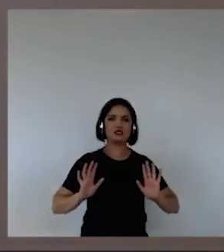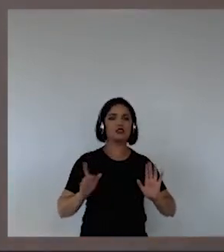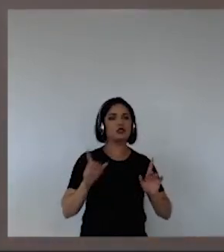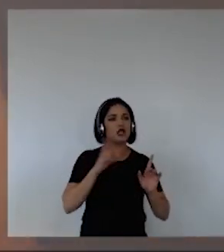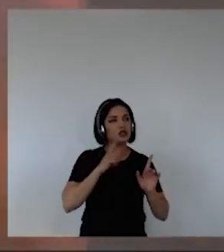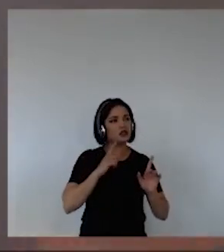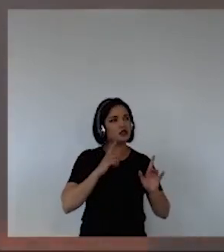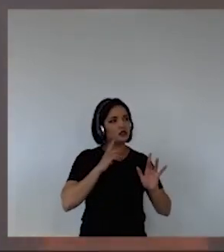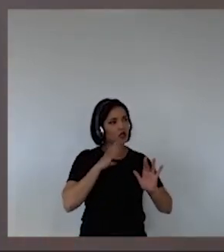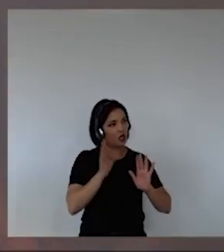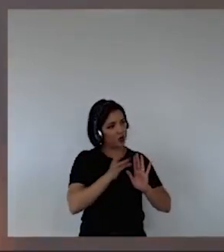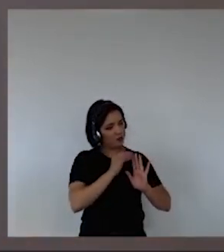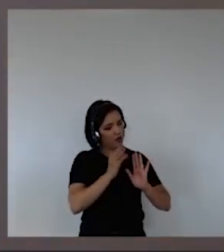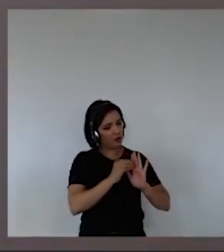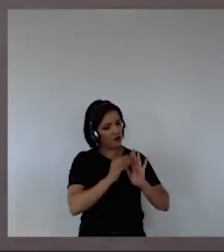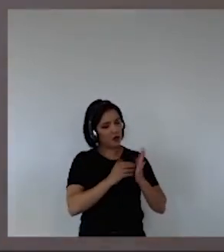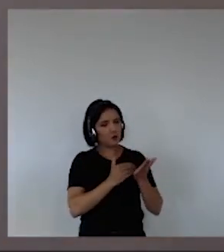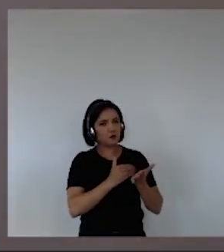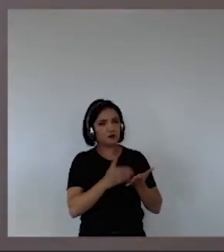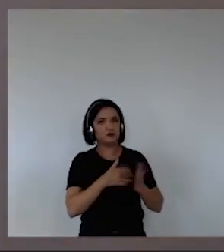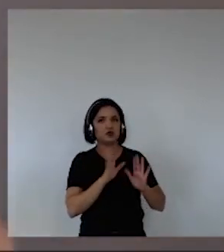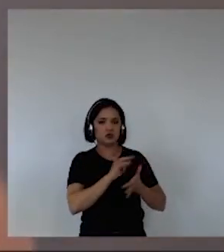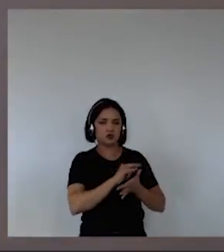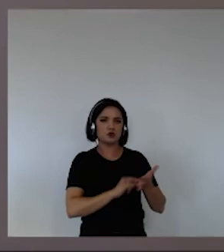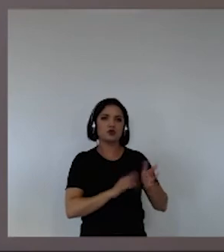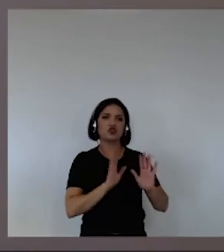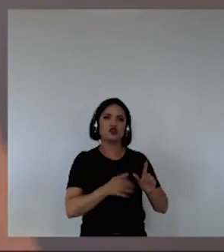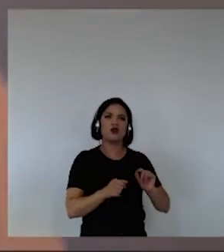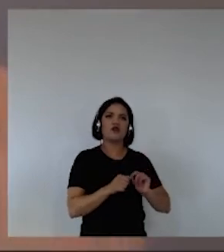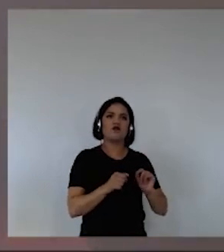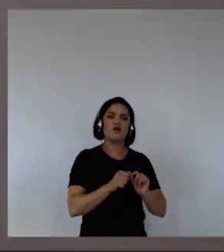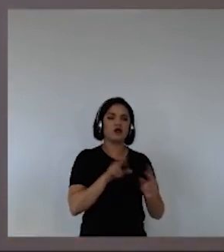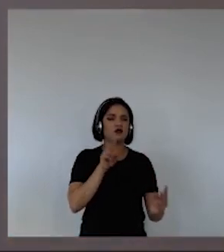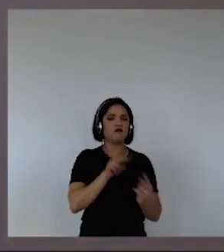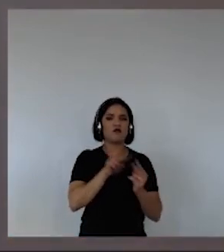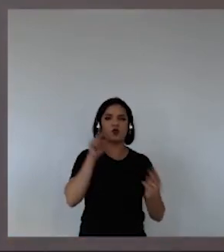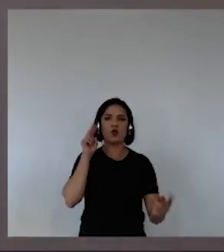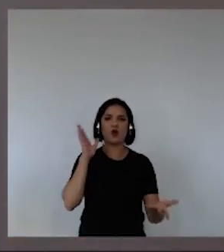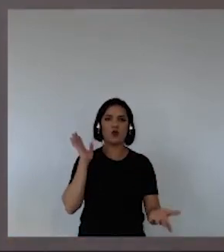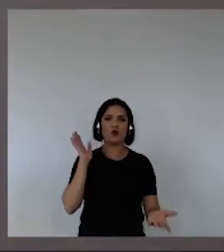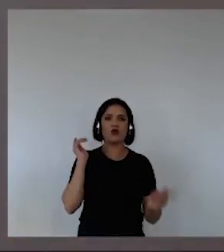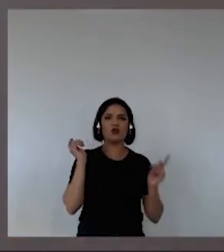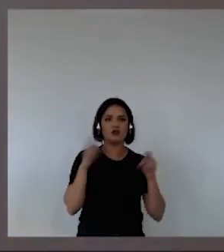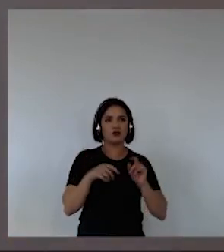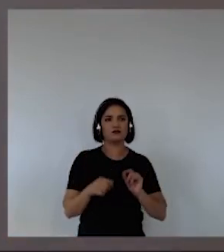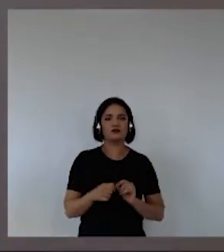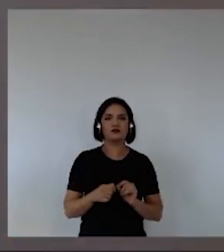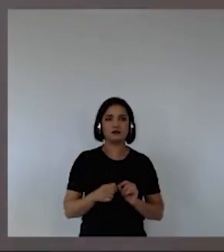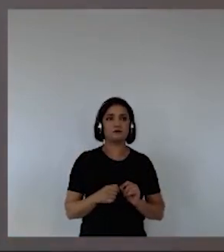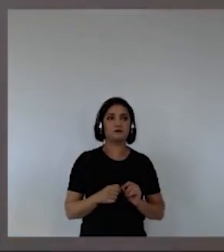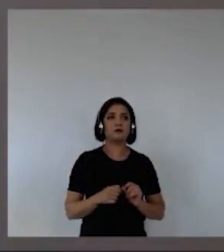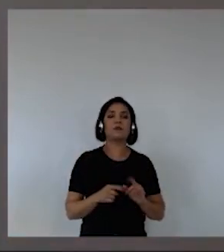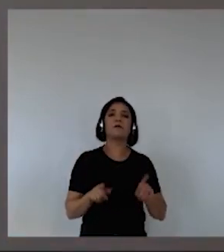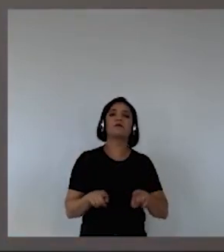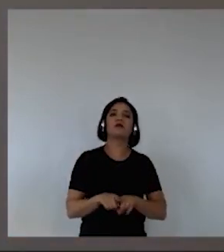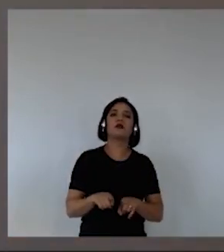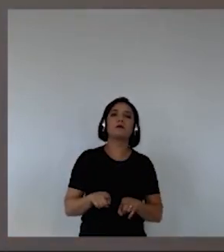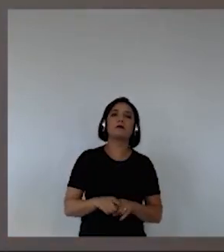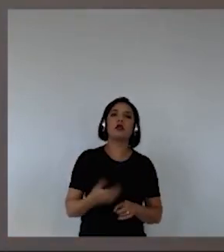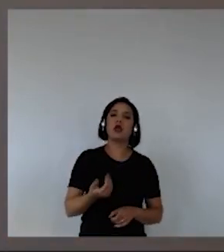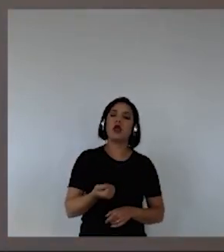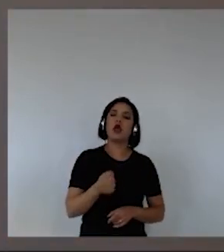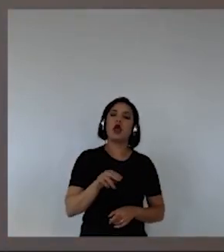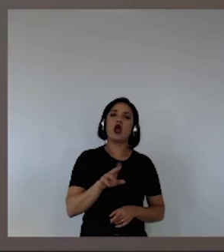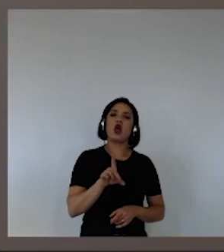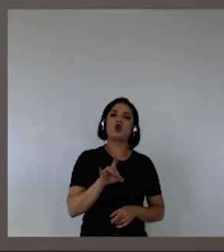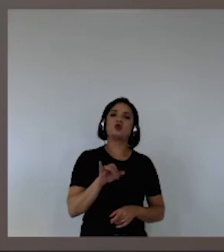inicial, naquelas alegações iniciais. Hoje você já consegue fazer isso de forma virtual. As audiências, por exemplo, né,